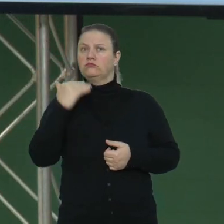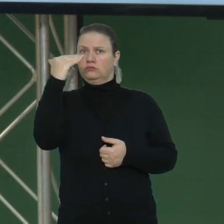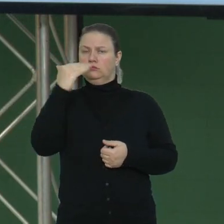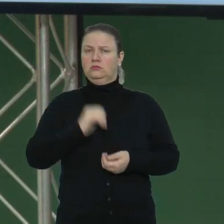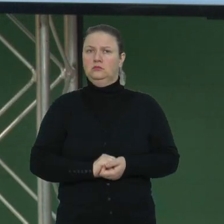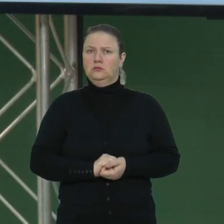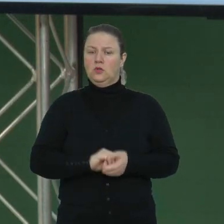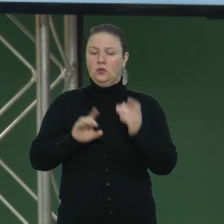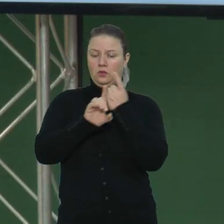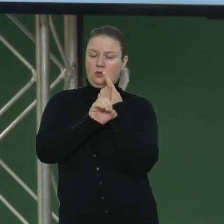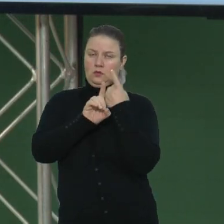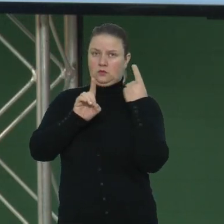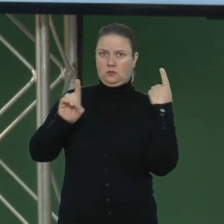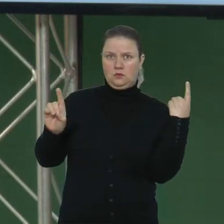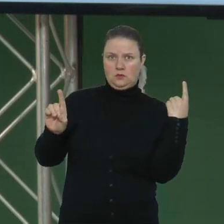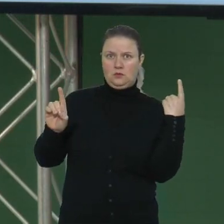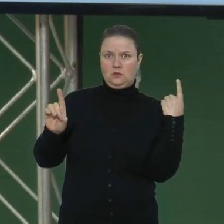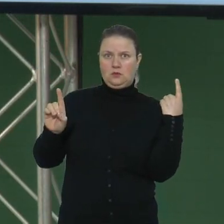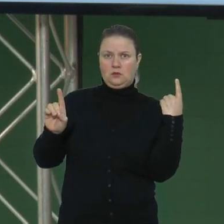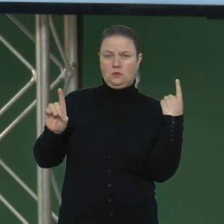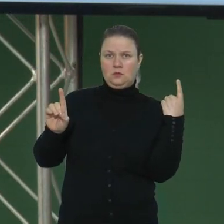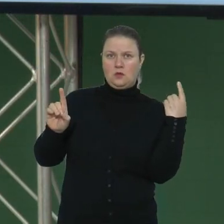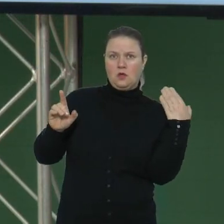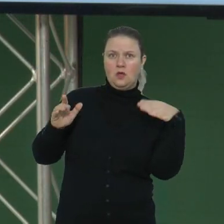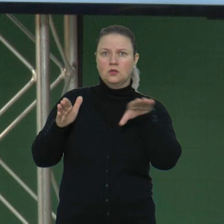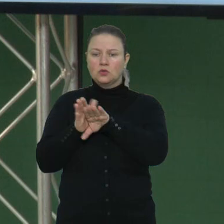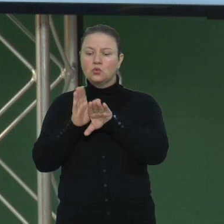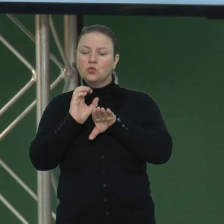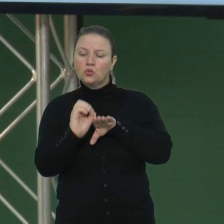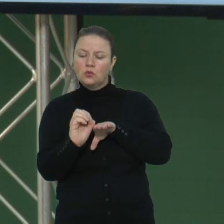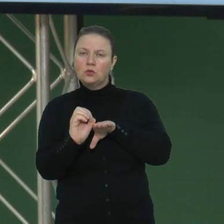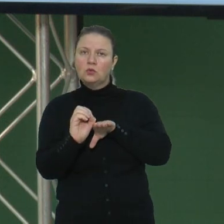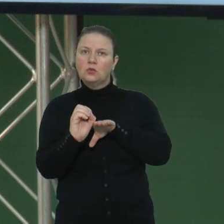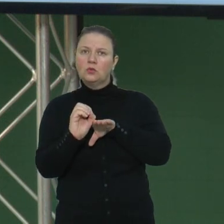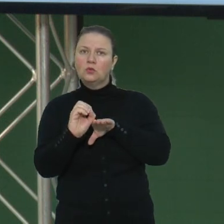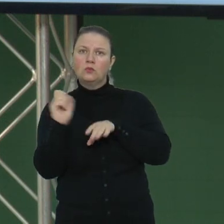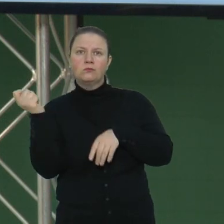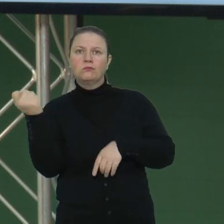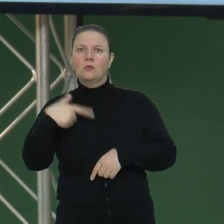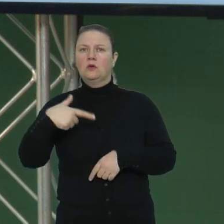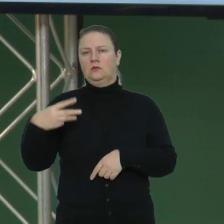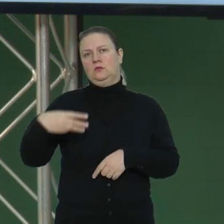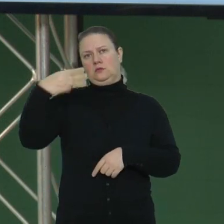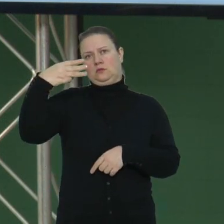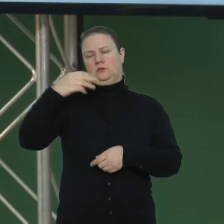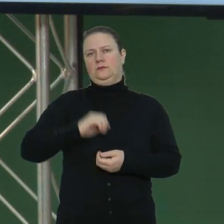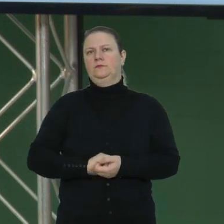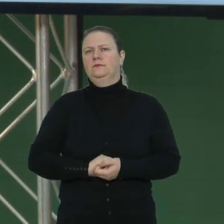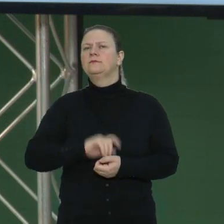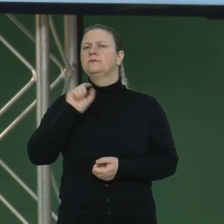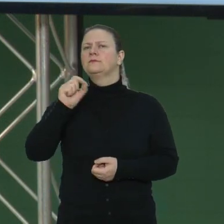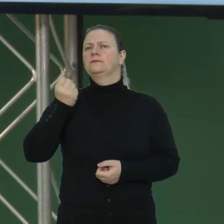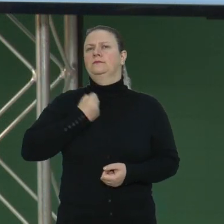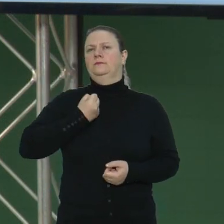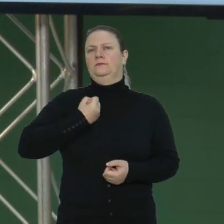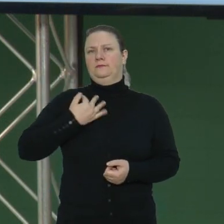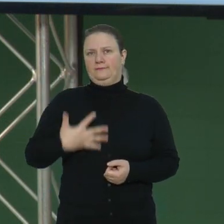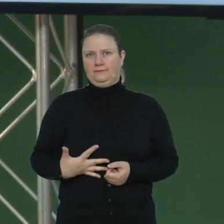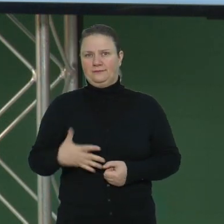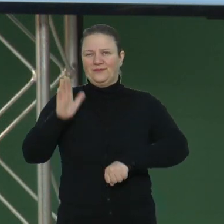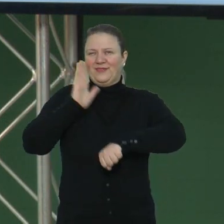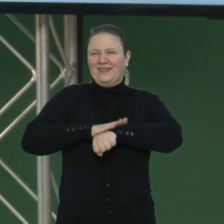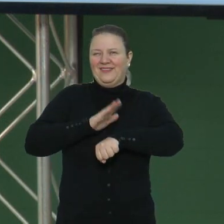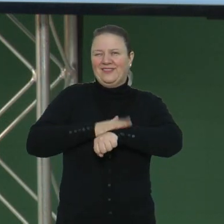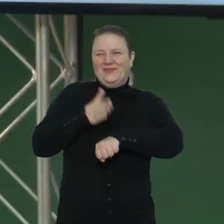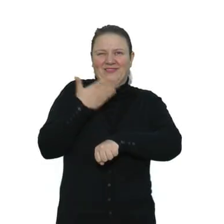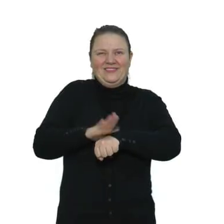seja, a distância até zero é maior do que o 3 que a gente já verificou. Quais serão esses números? Será? Um tempinho